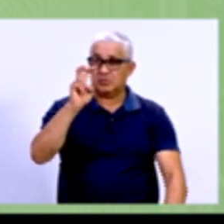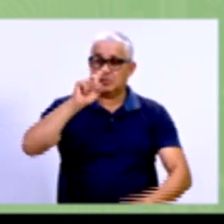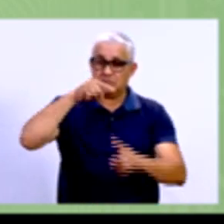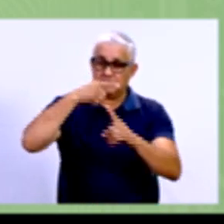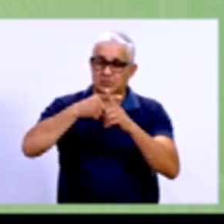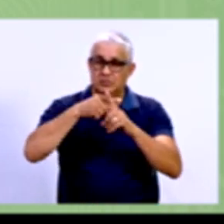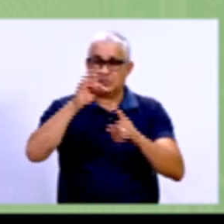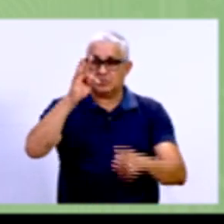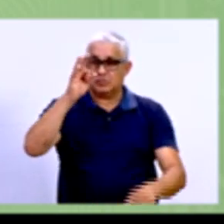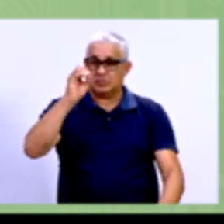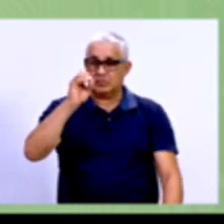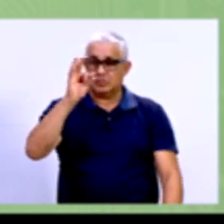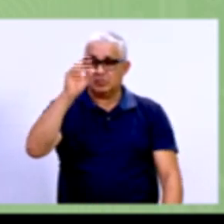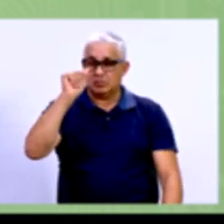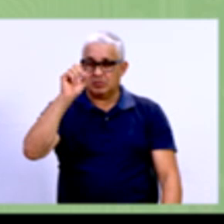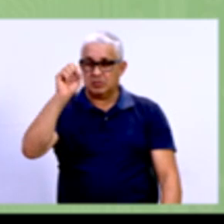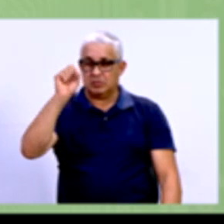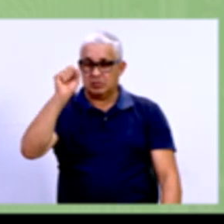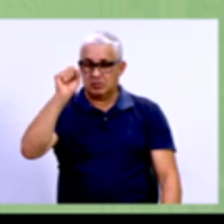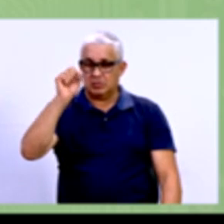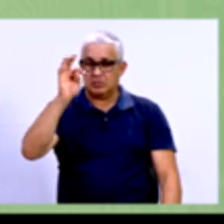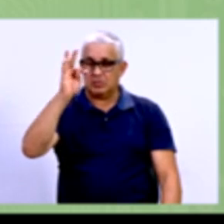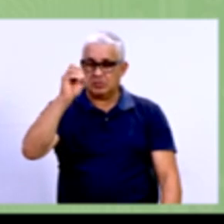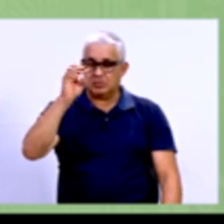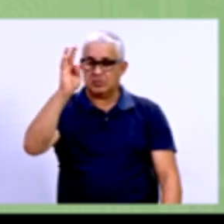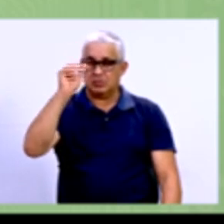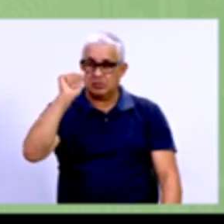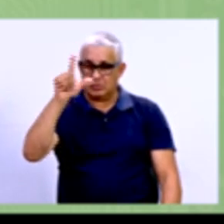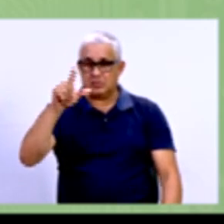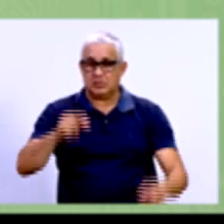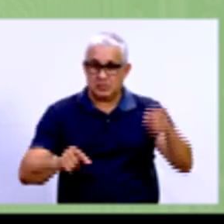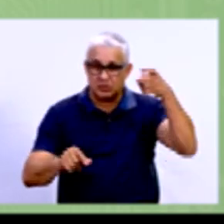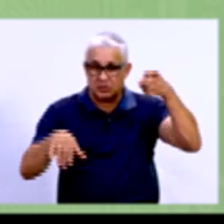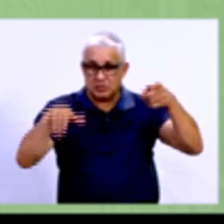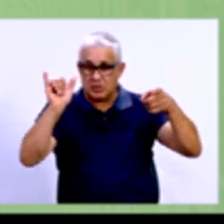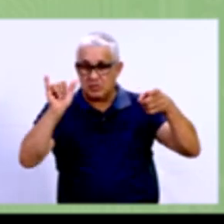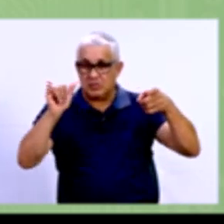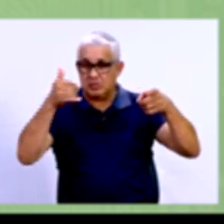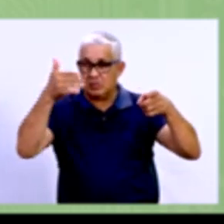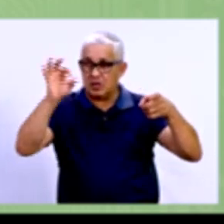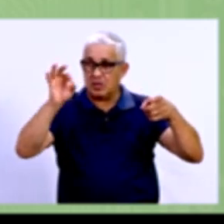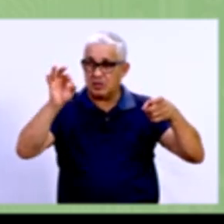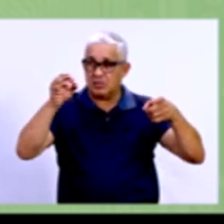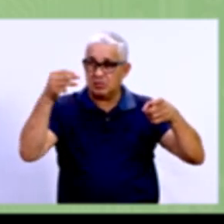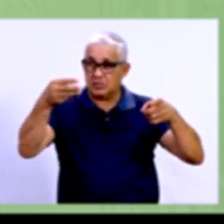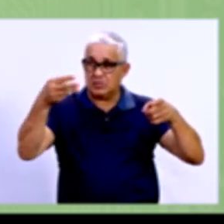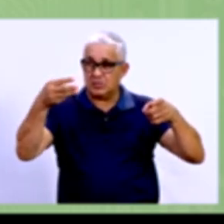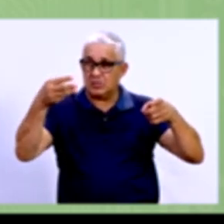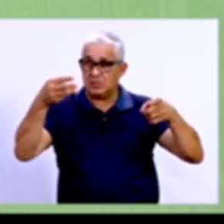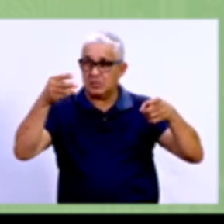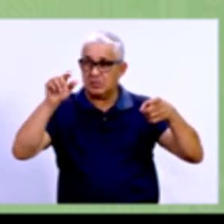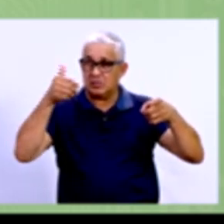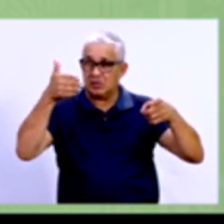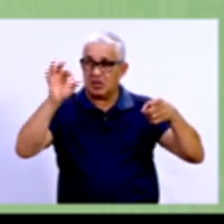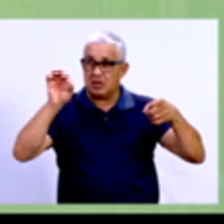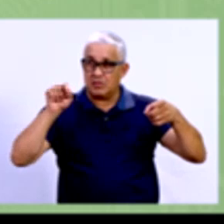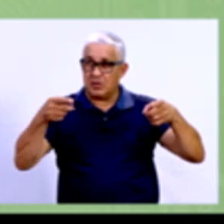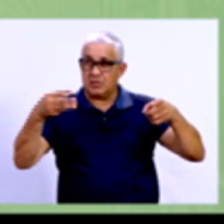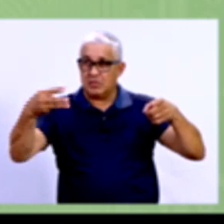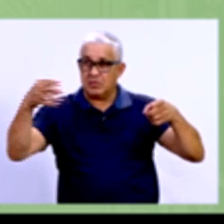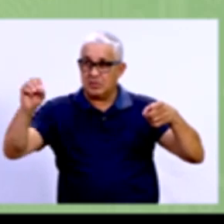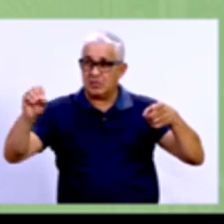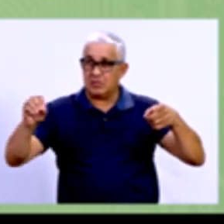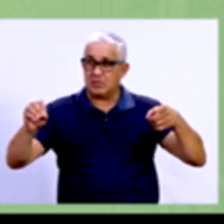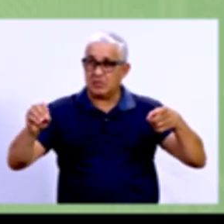o total de XY. Total de XY é 10.330, tá aqui, menos total de X vezes total